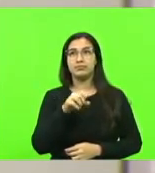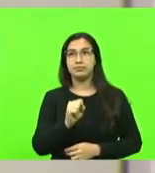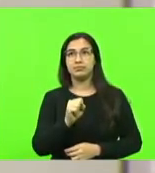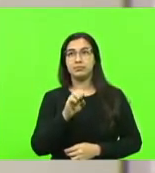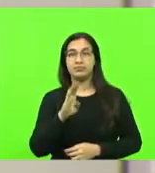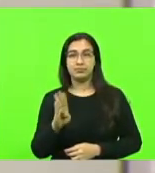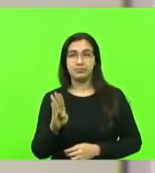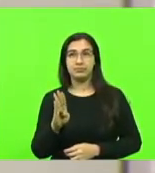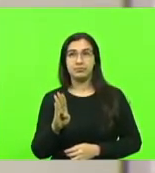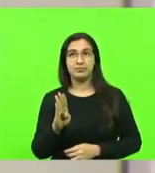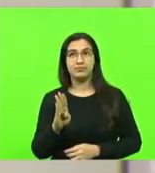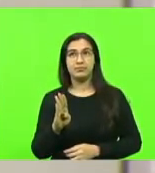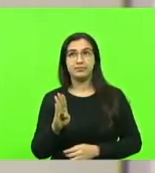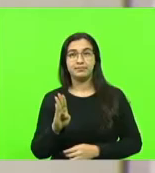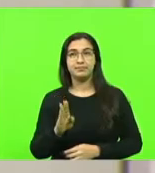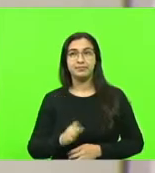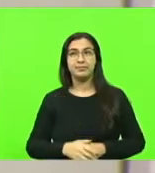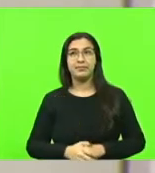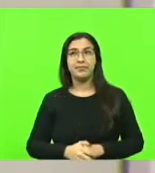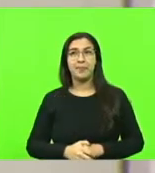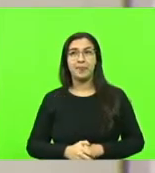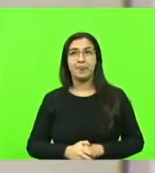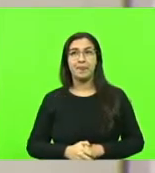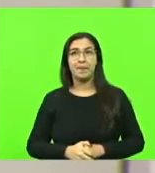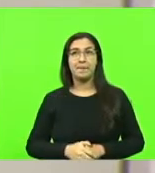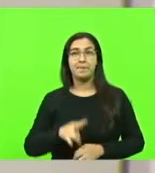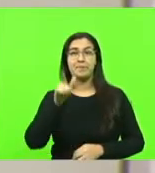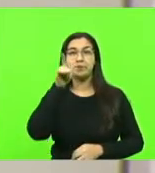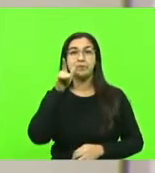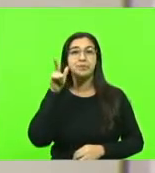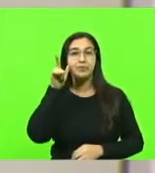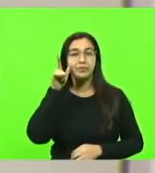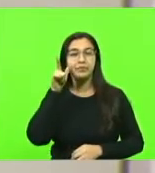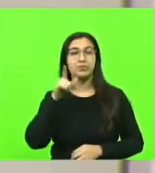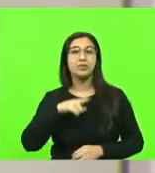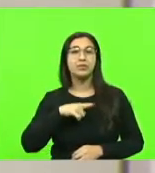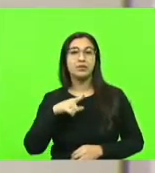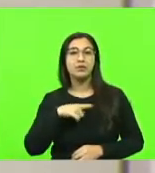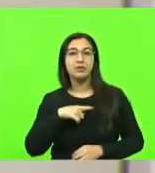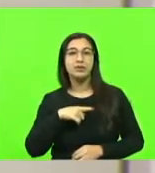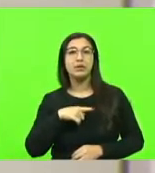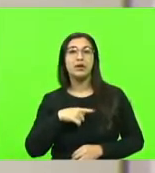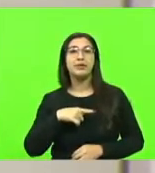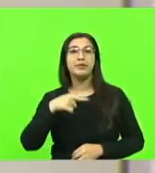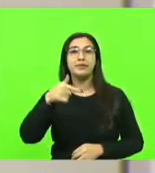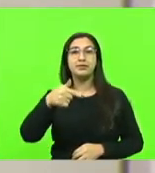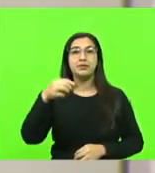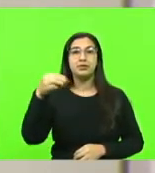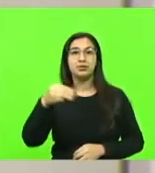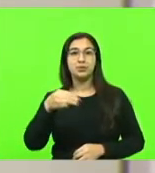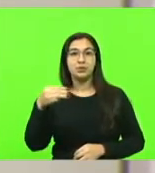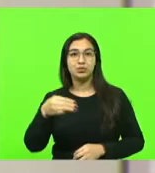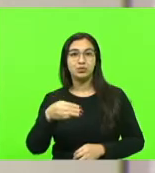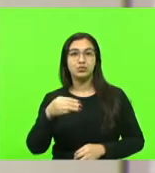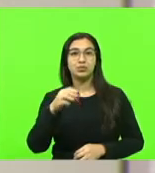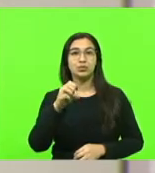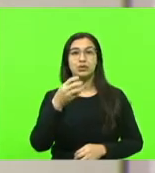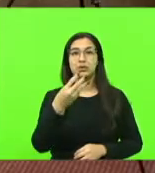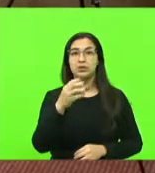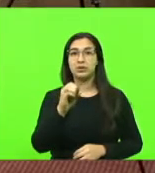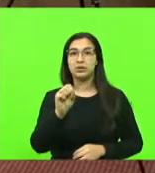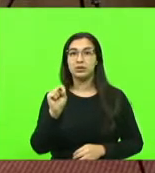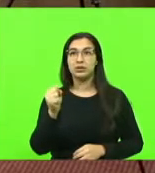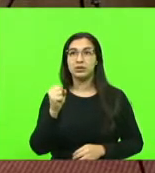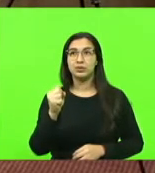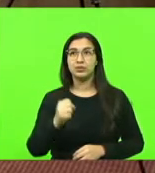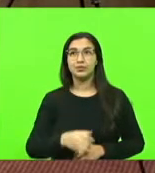PP-PSB. Deputado Laércio, Vossa Excelência terá 7 minutos e 30 segundos. Muito obrigado,